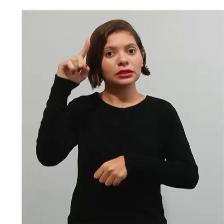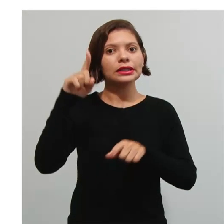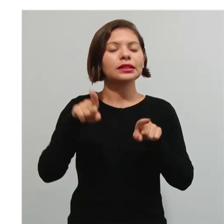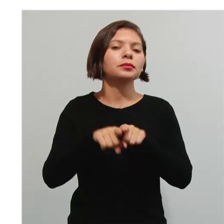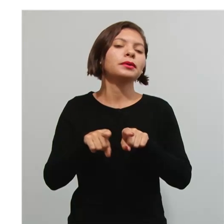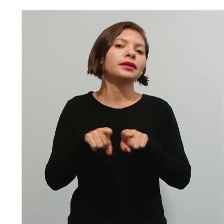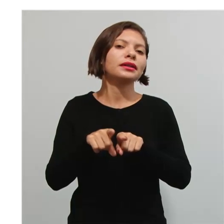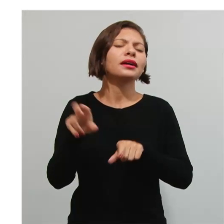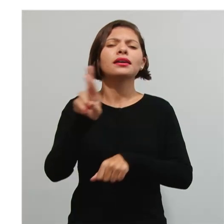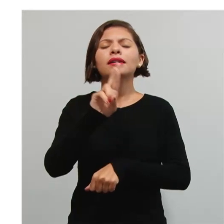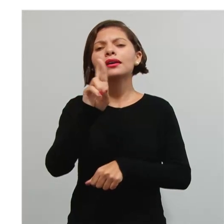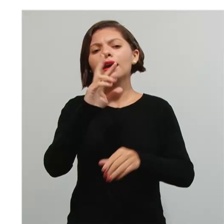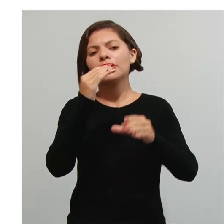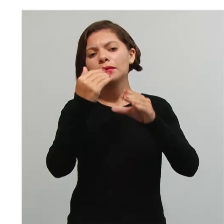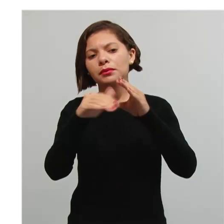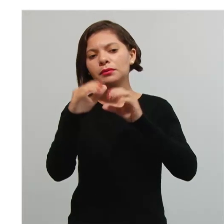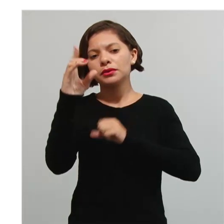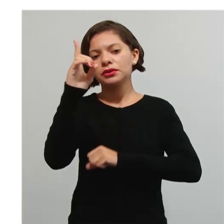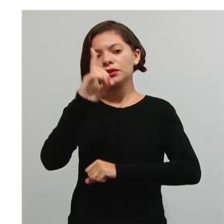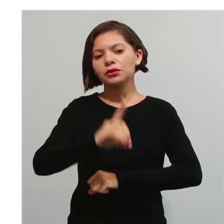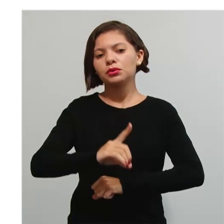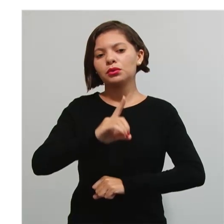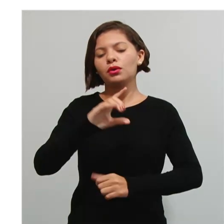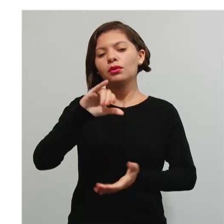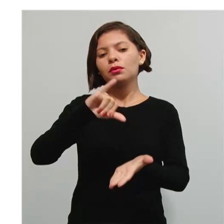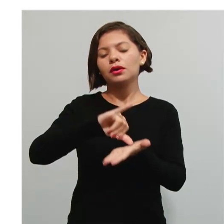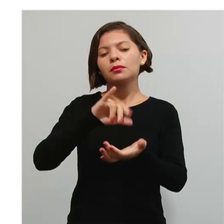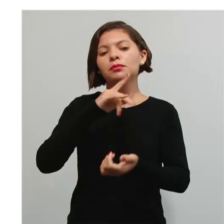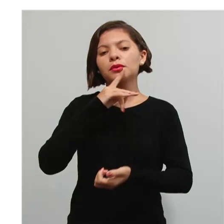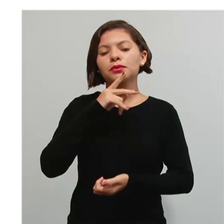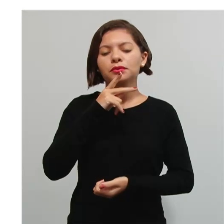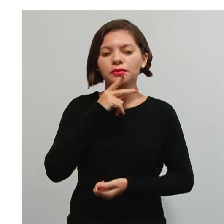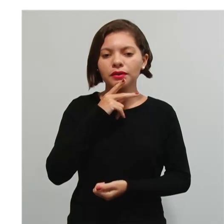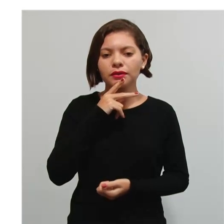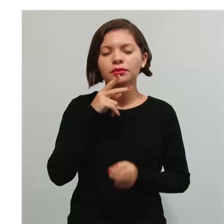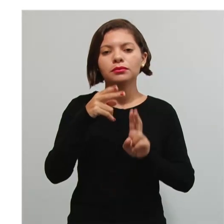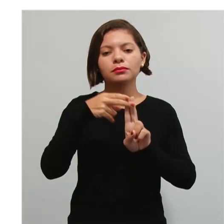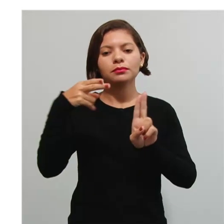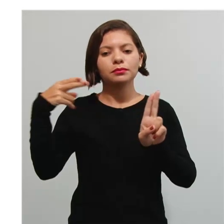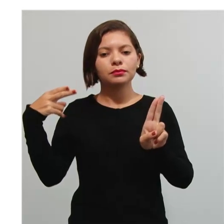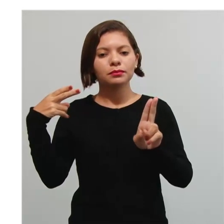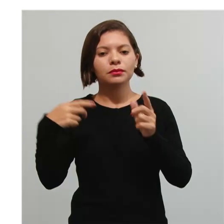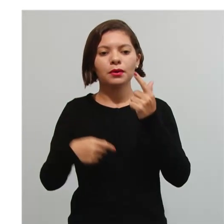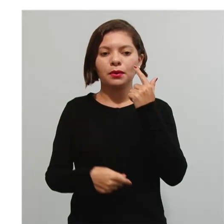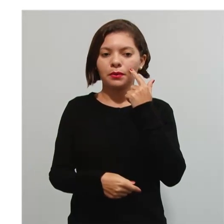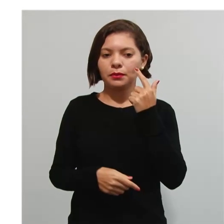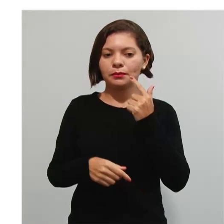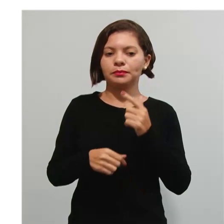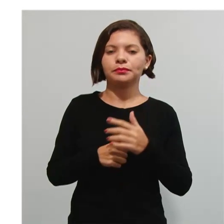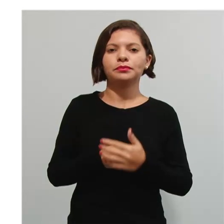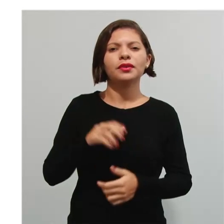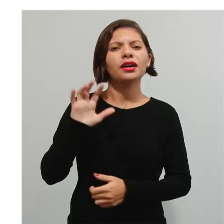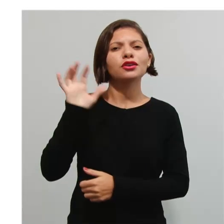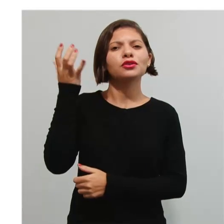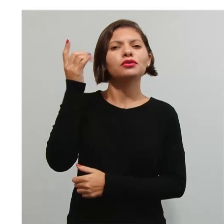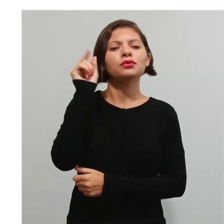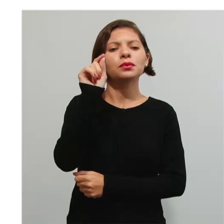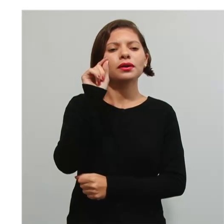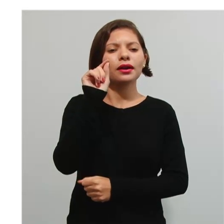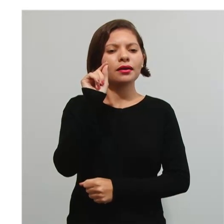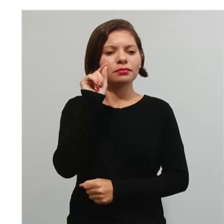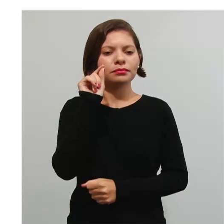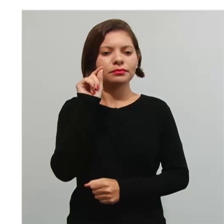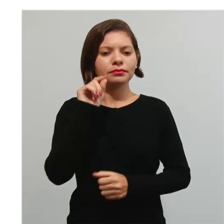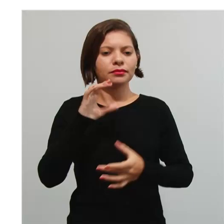aí, quem está emitindo? A diretora-geral do campus Porto Velho, Zona Norte. E que aí, olha, resolve o quê? Artigo 1º,